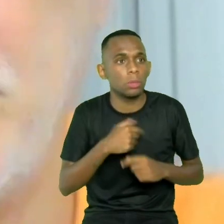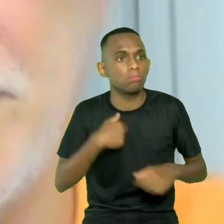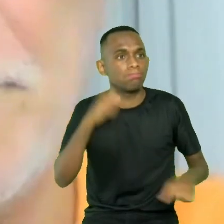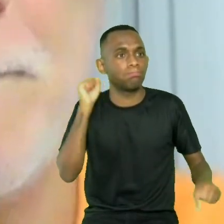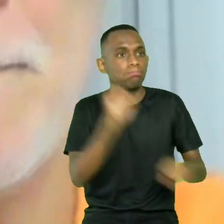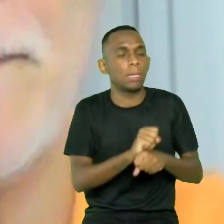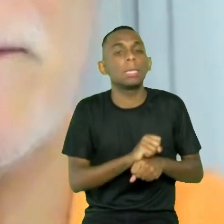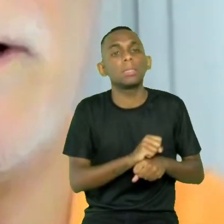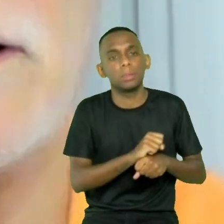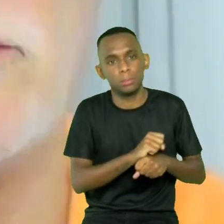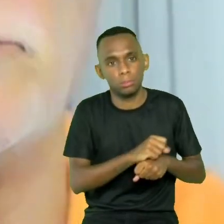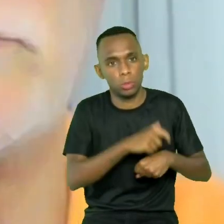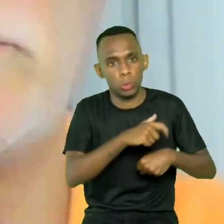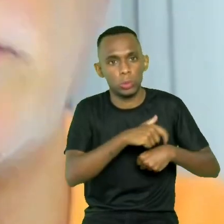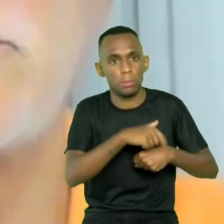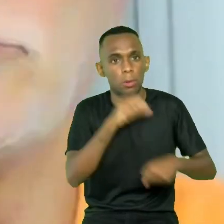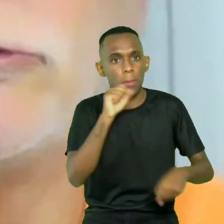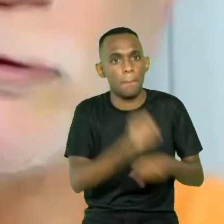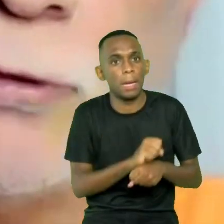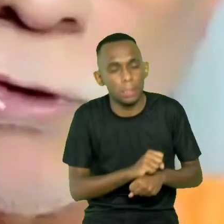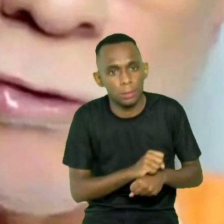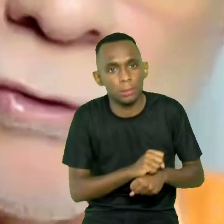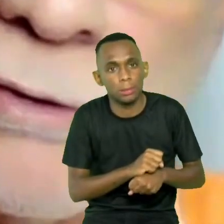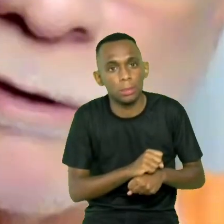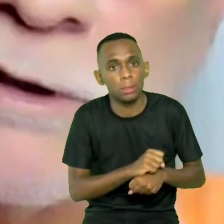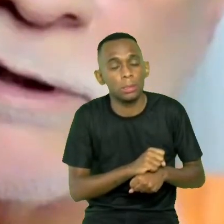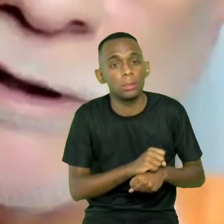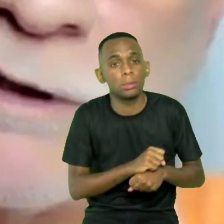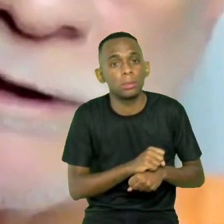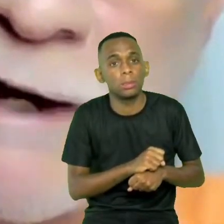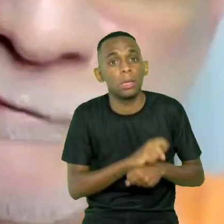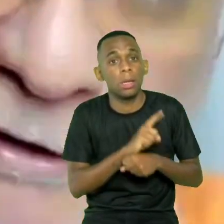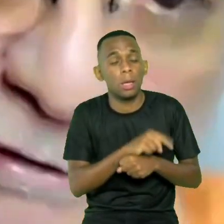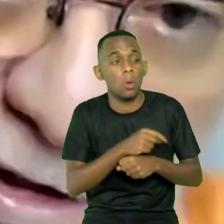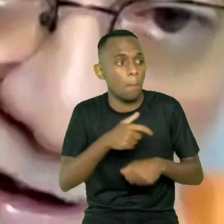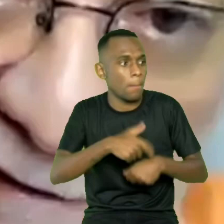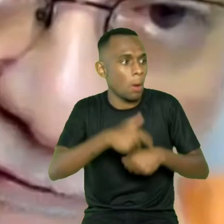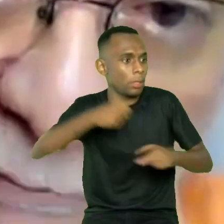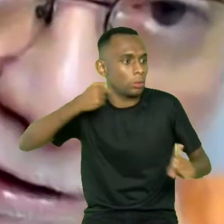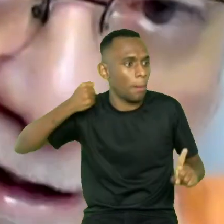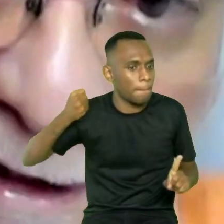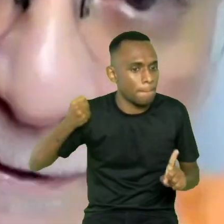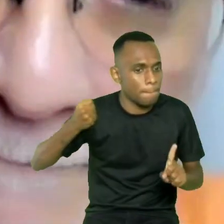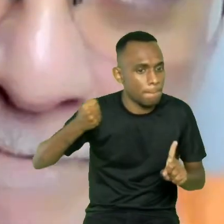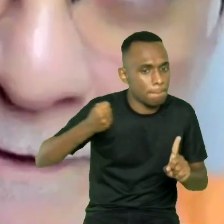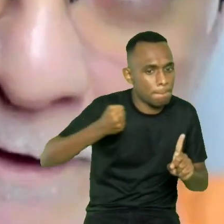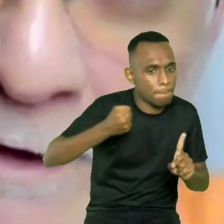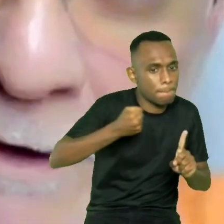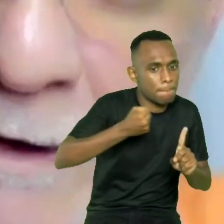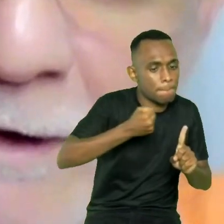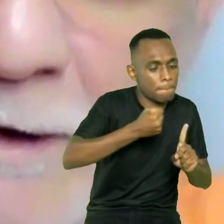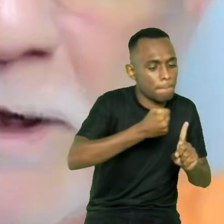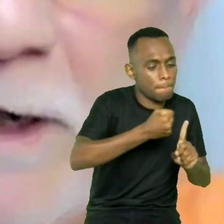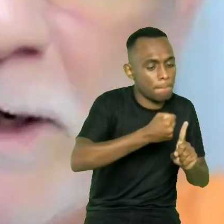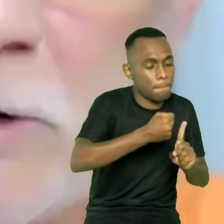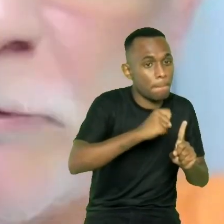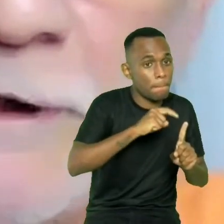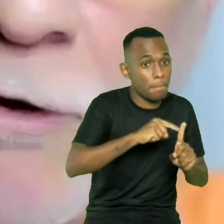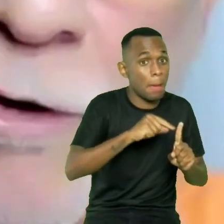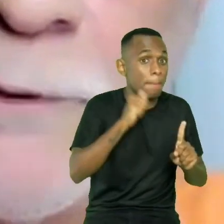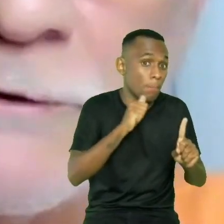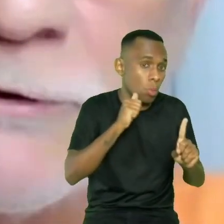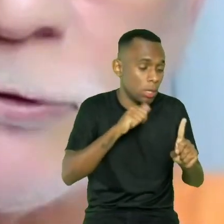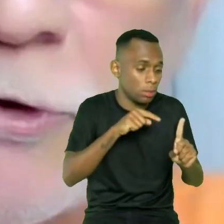tempo, né, que é o instante do soco que está vindo em direção à mulher, e